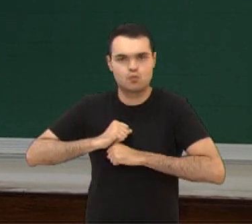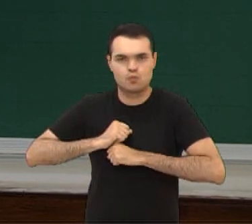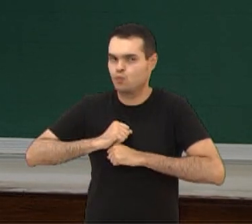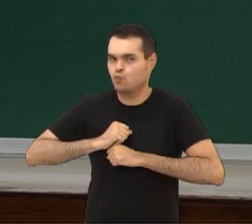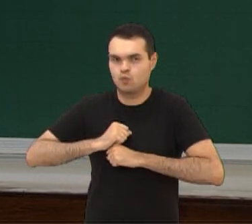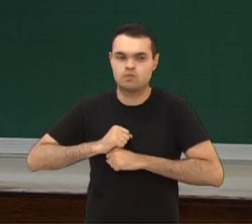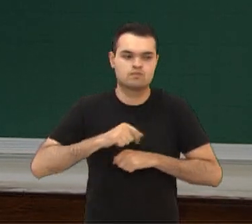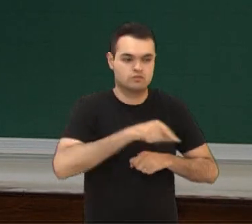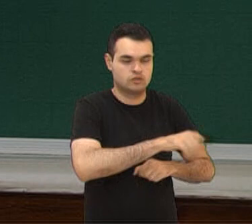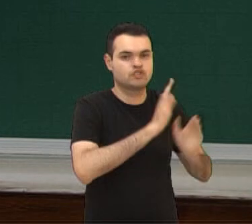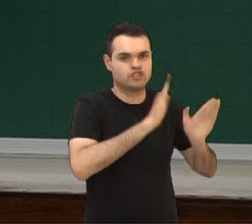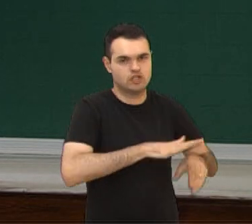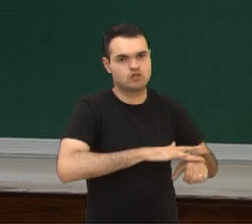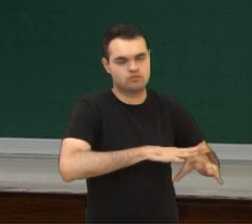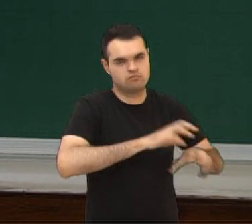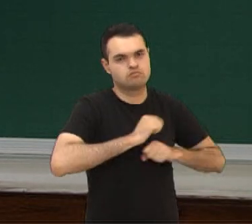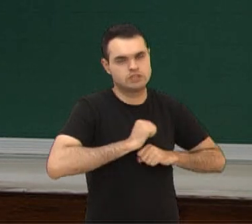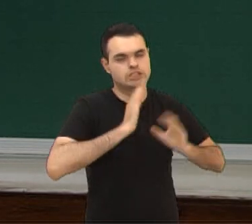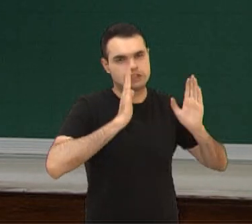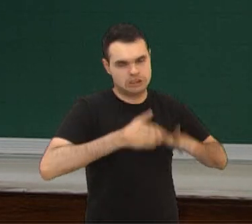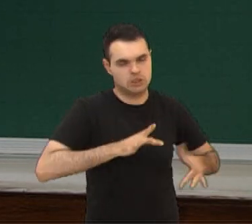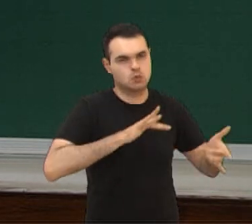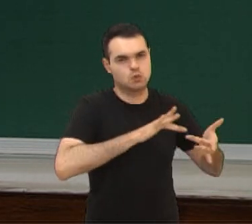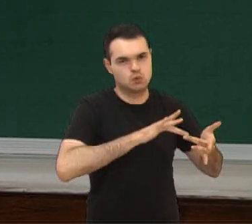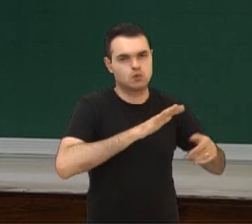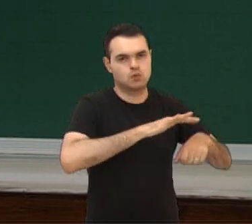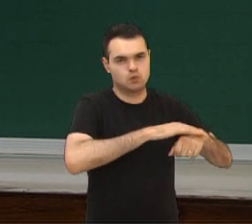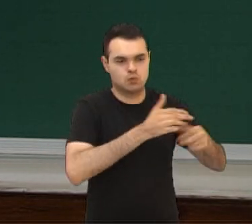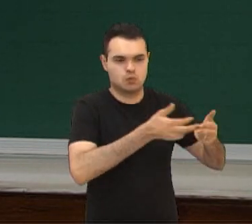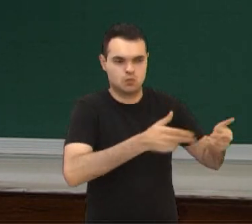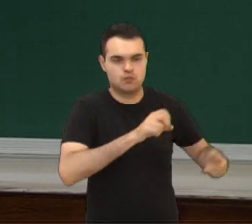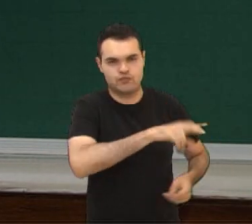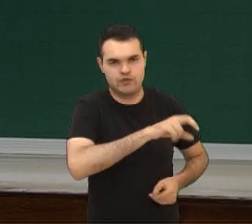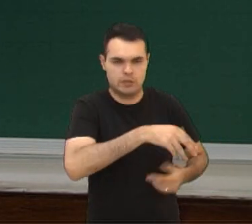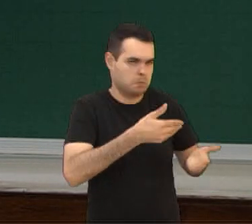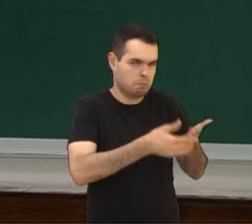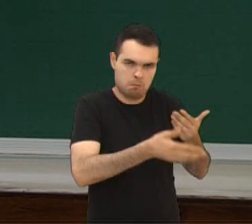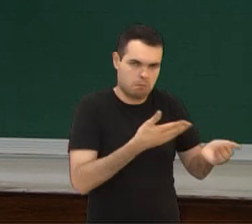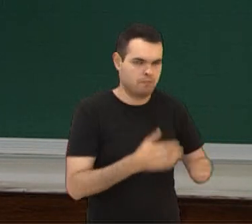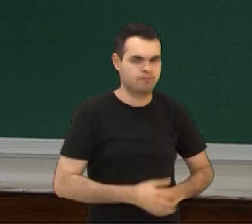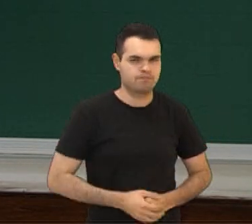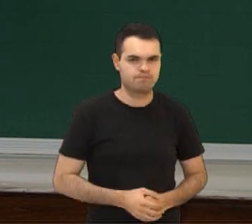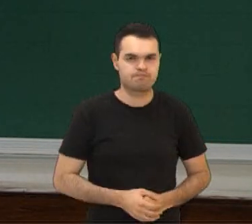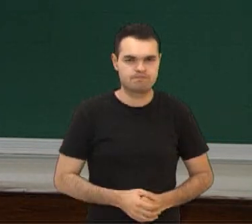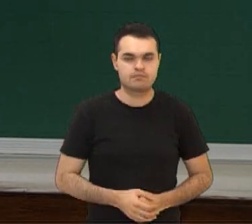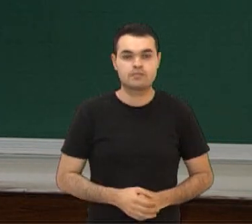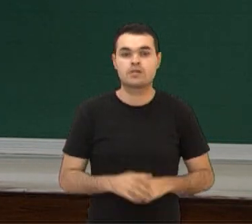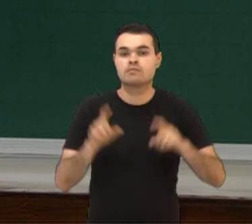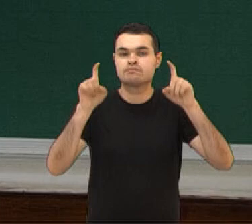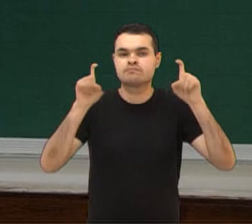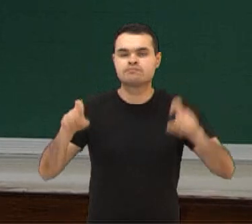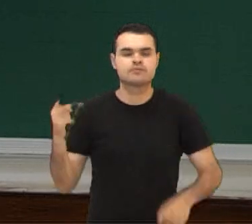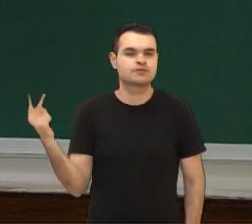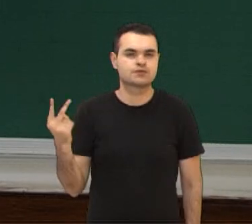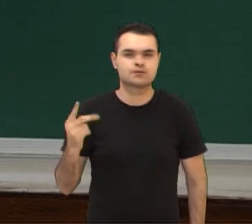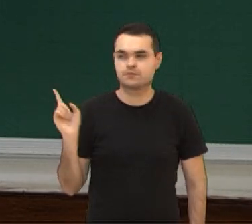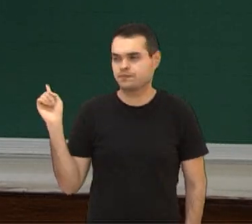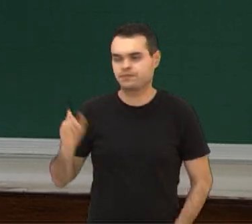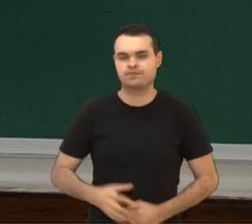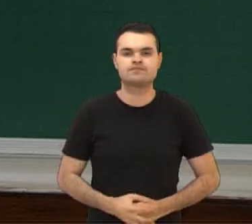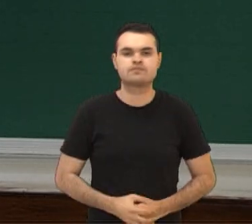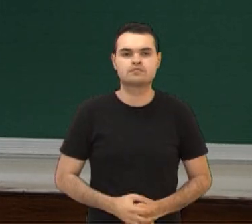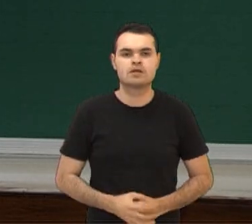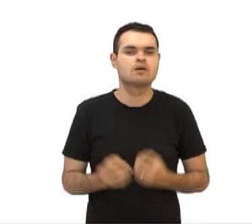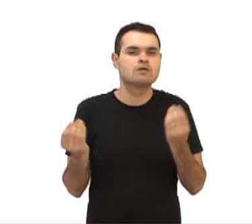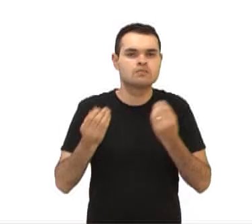soro, você já teve contato com a doença, contato com a toxina, com o veneno, por exemplo, tá? Segundo quiz de hoje.